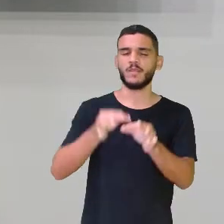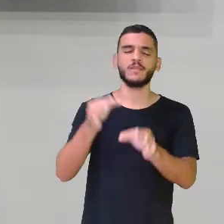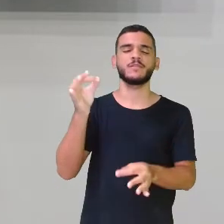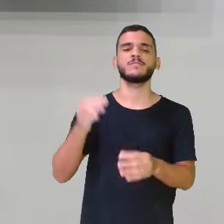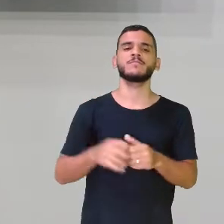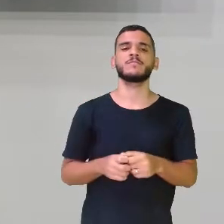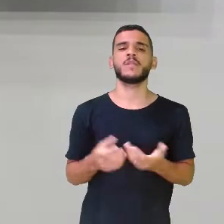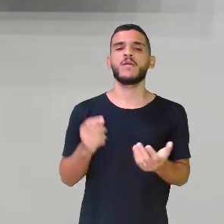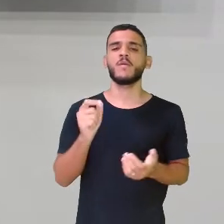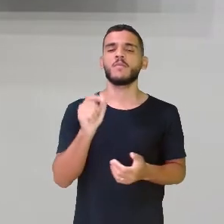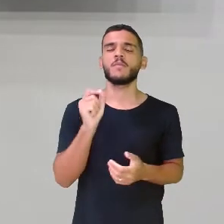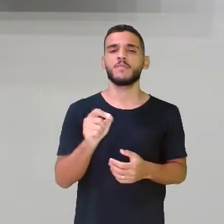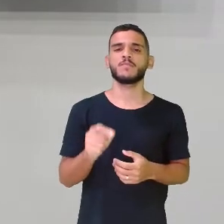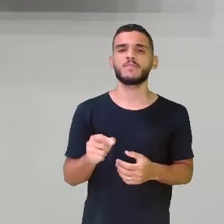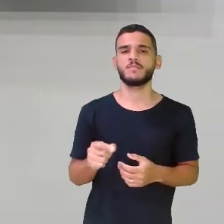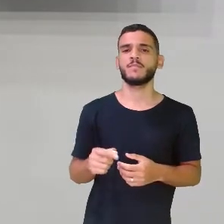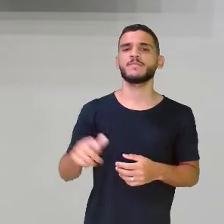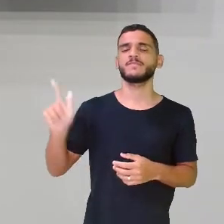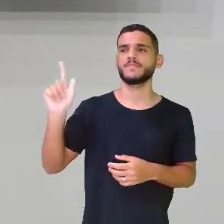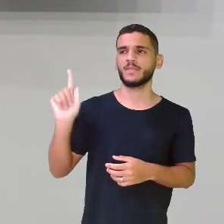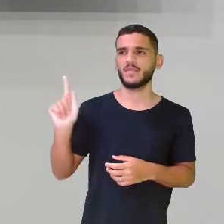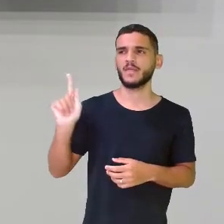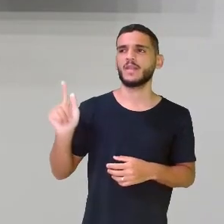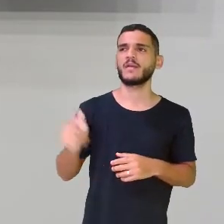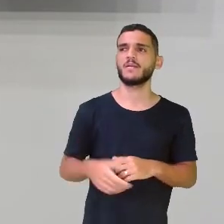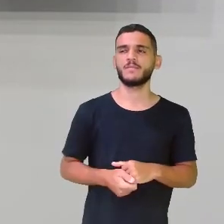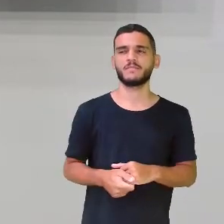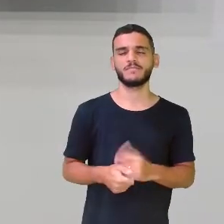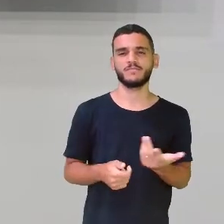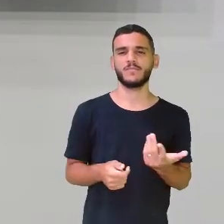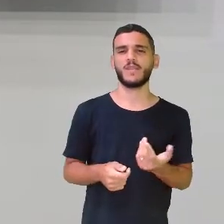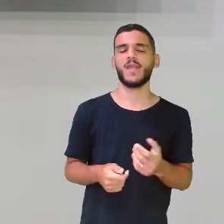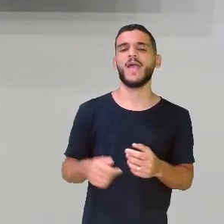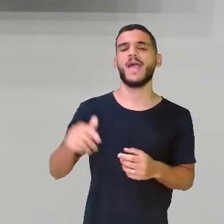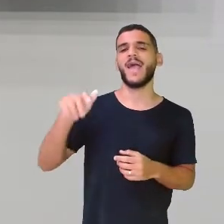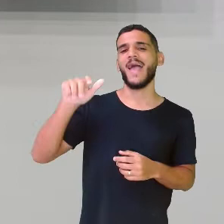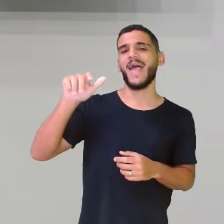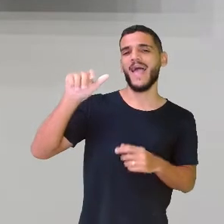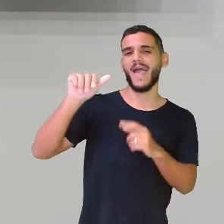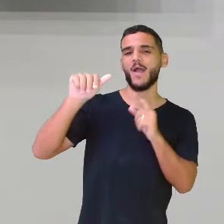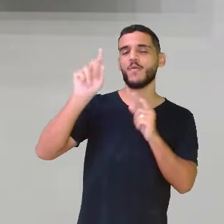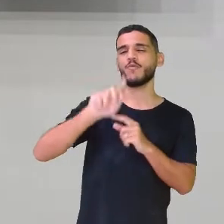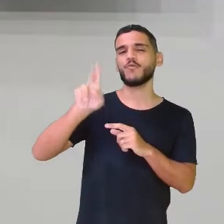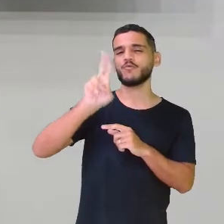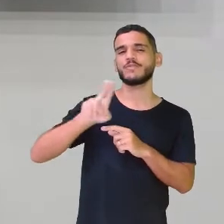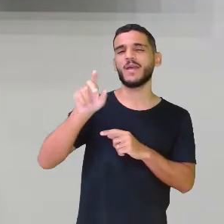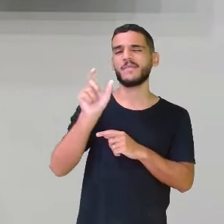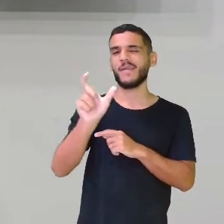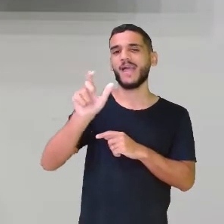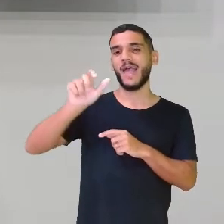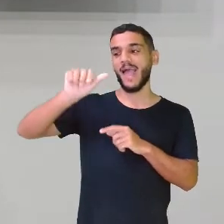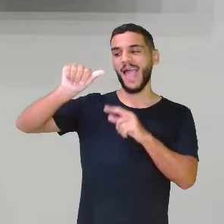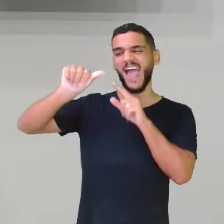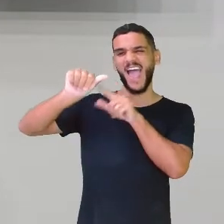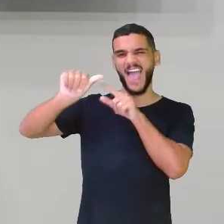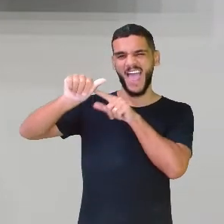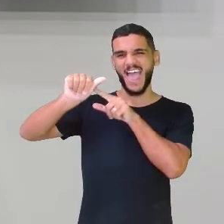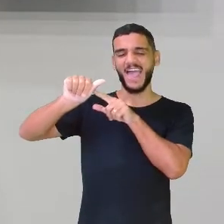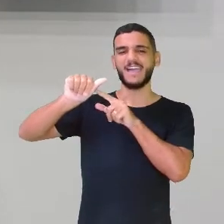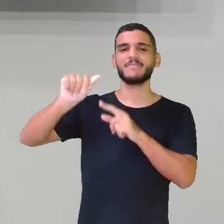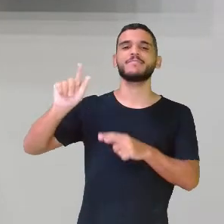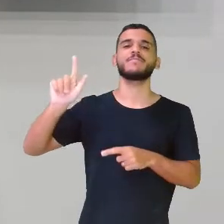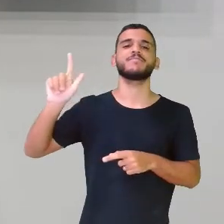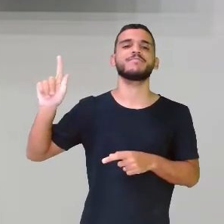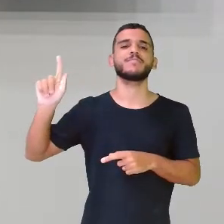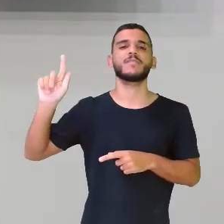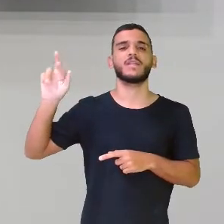quinto ano, não fala a grama. Por quê? Porque a grama é do vizinho, meu amor.